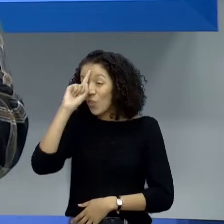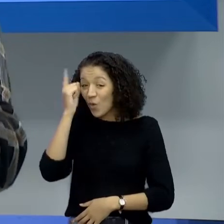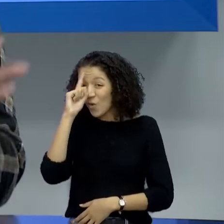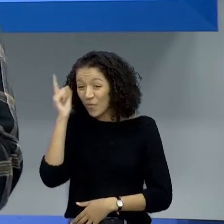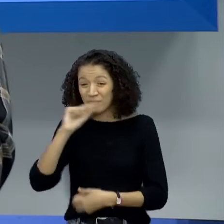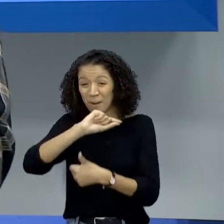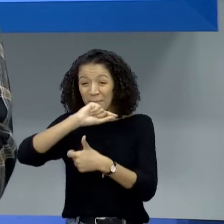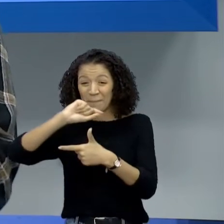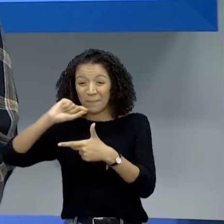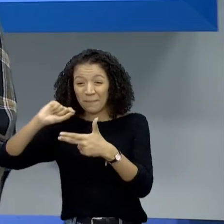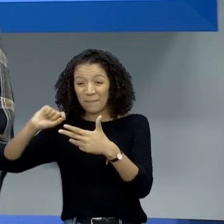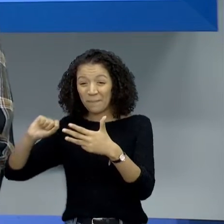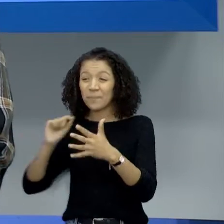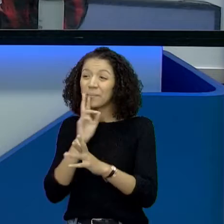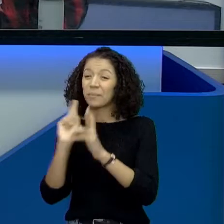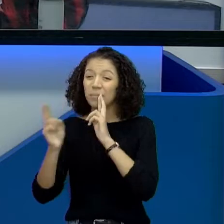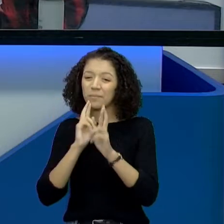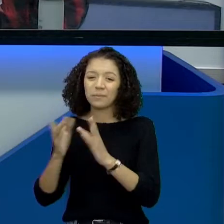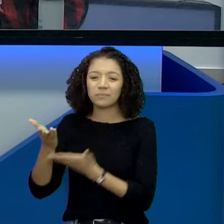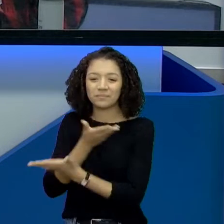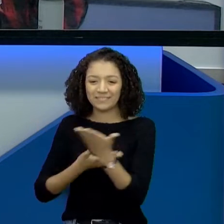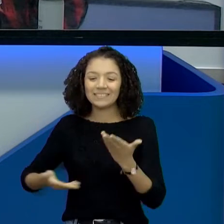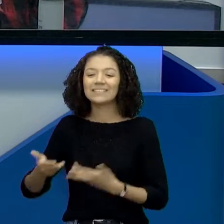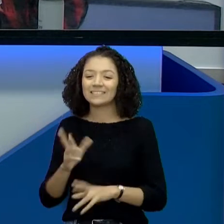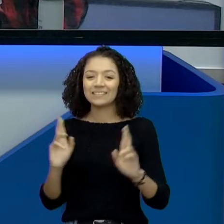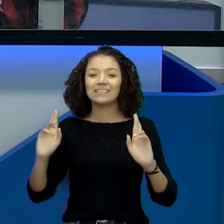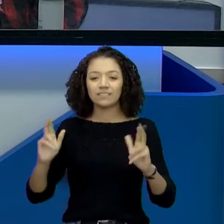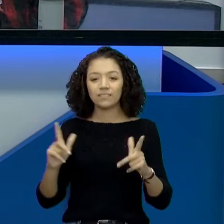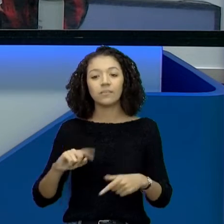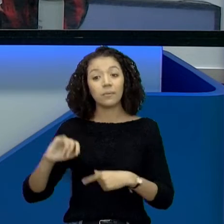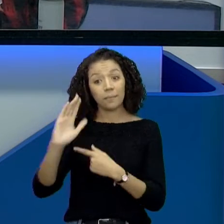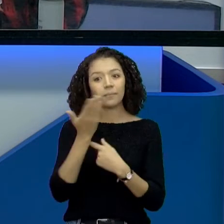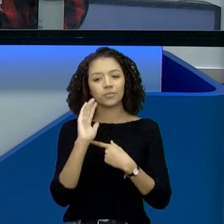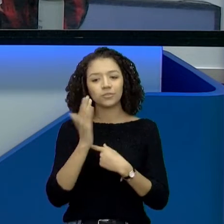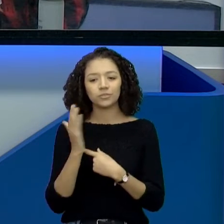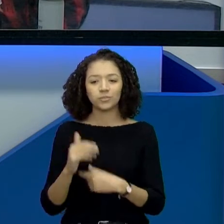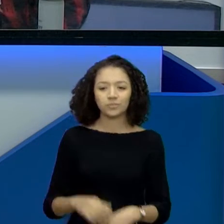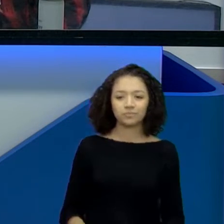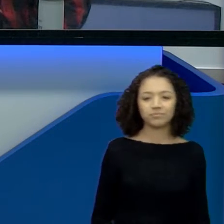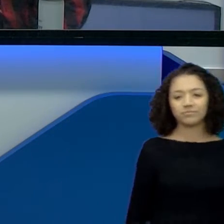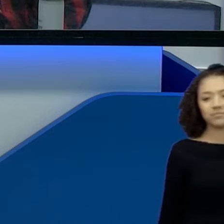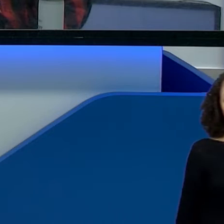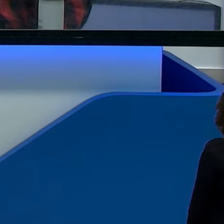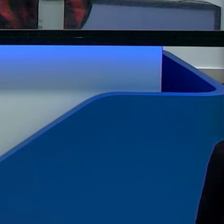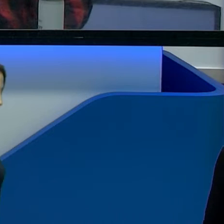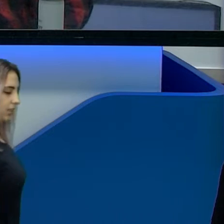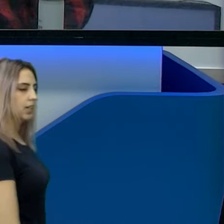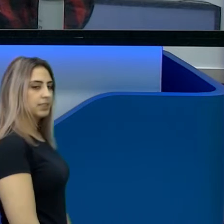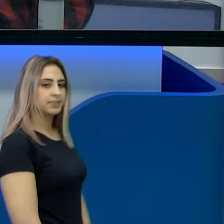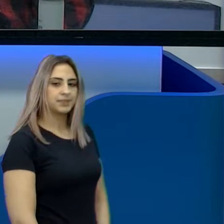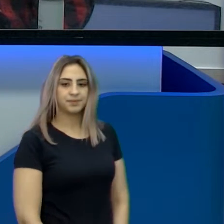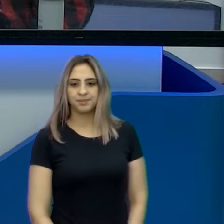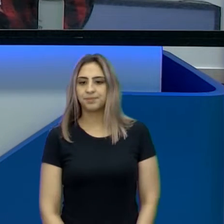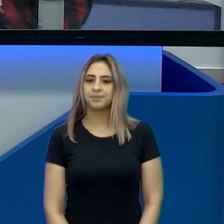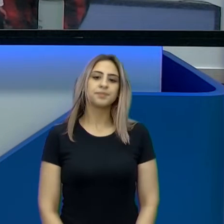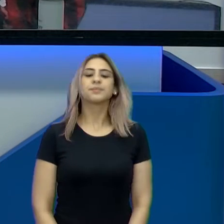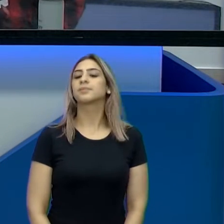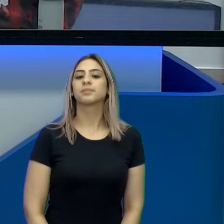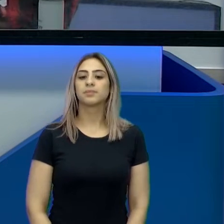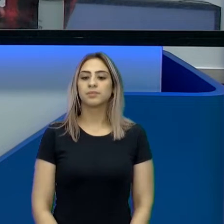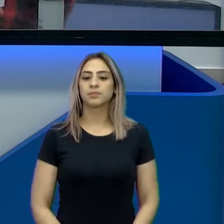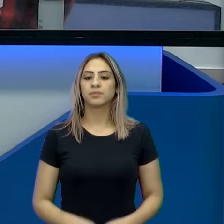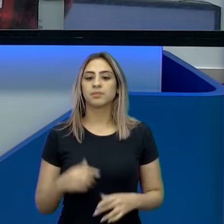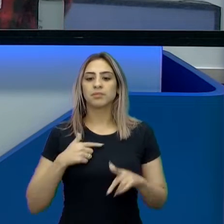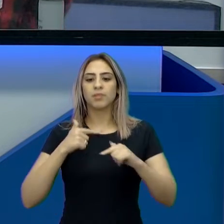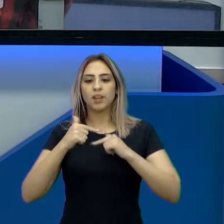muitas pessoas diferentes. Então, isso acabou me ajudando bastante também. No seu componente também teve bastante sugestão de trabalho